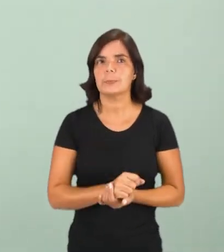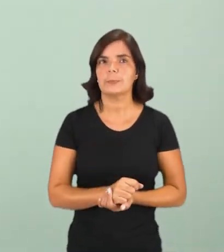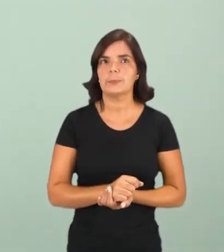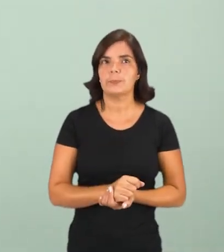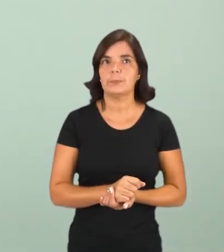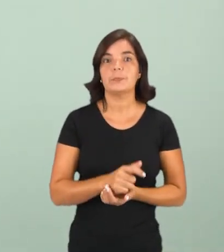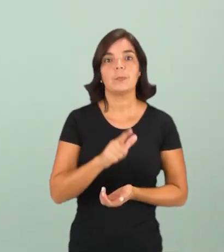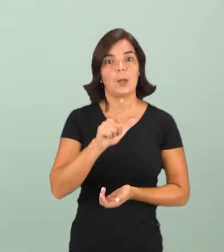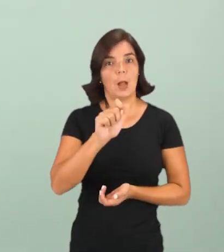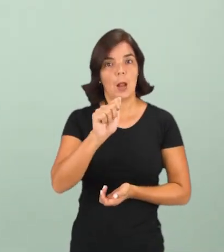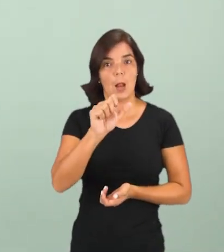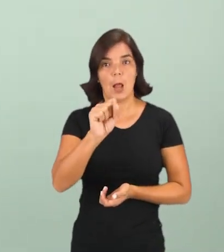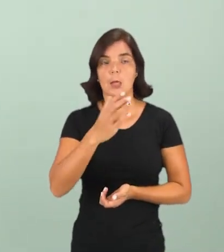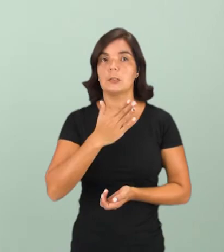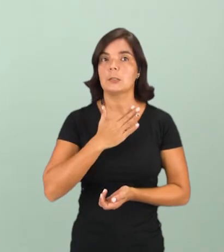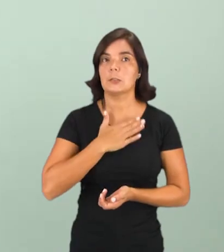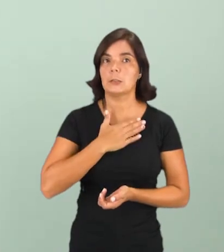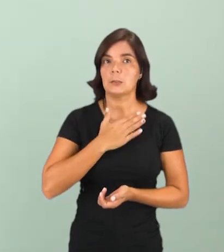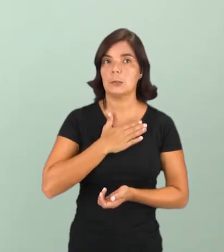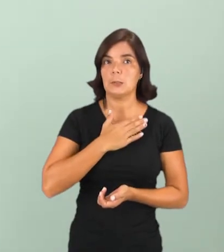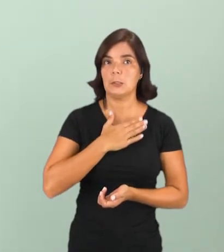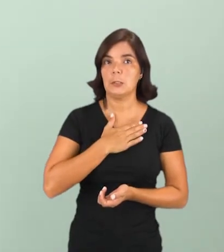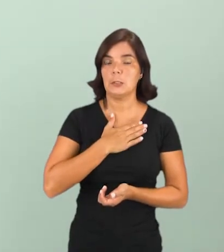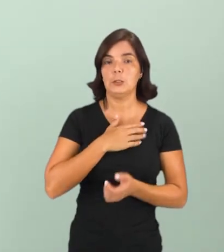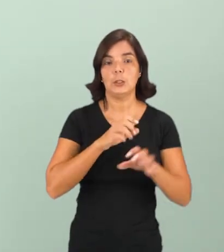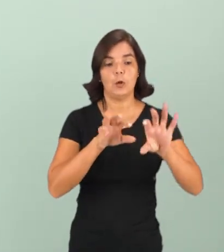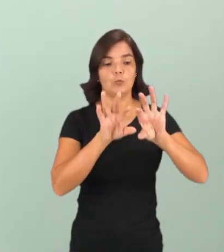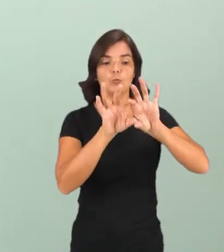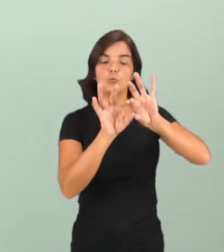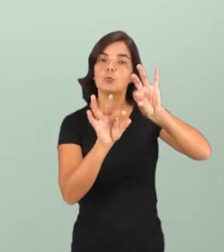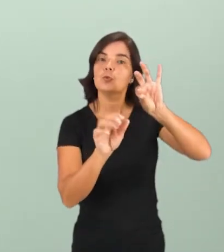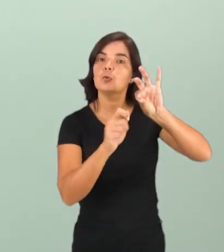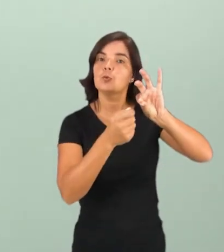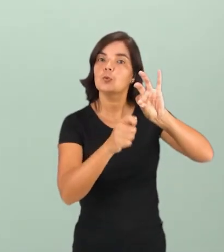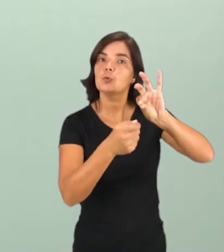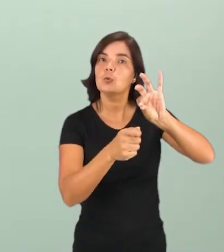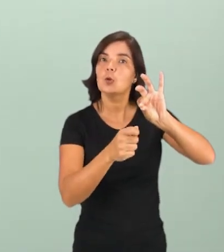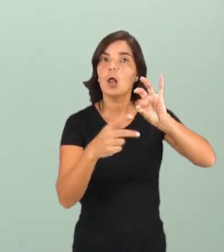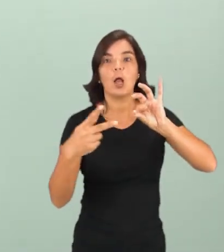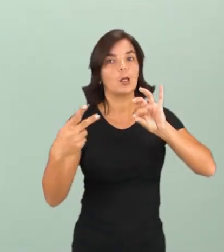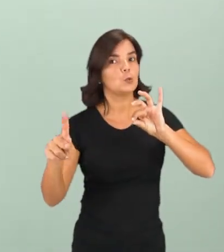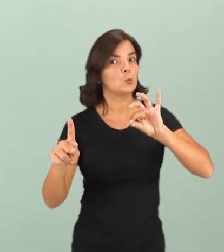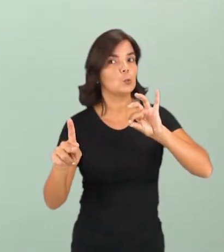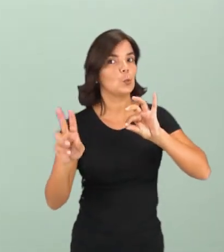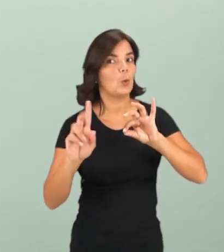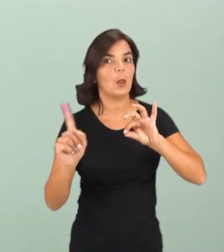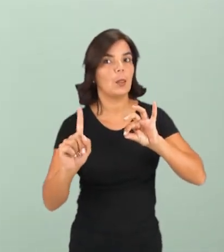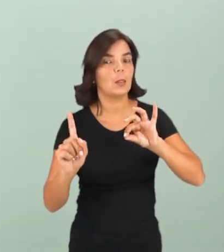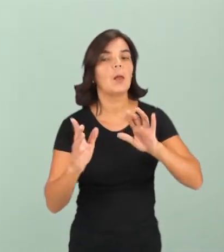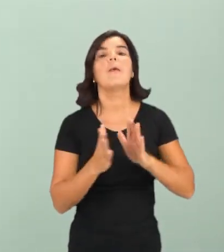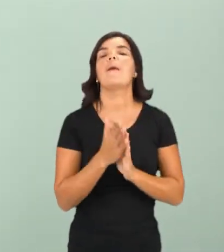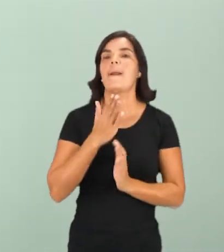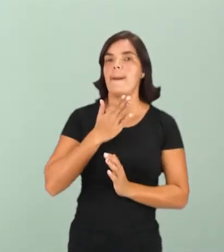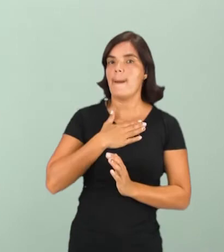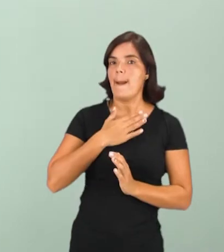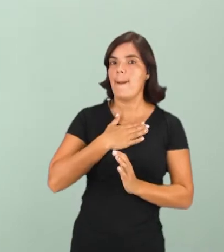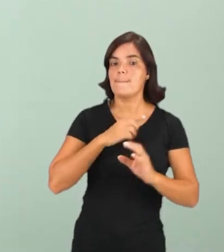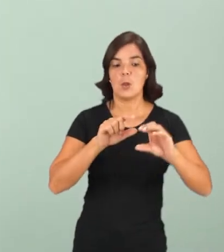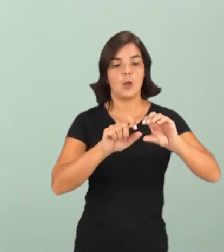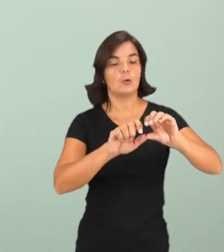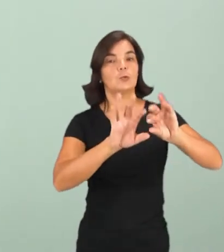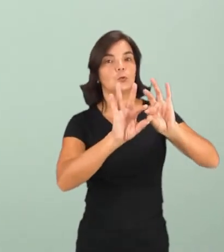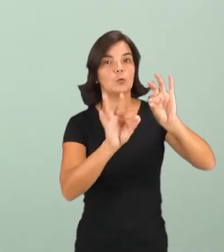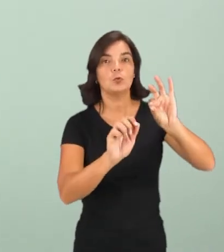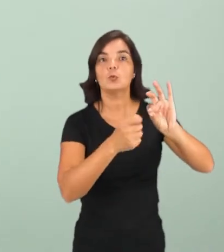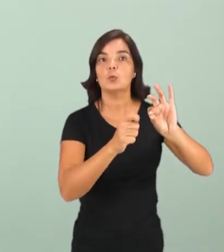Las mías están en un llavero. Las tuyas não, ou seja, as minhas estão num chaveiro,